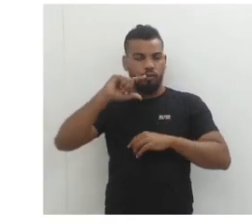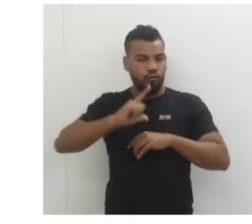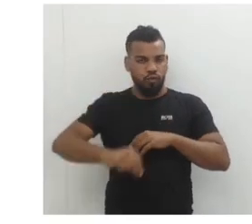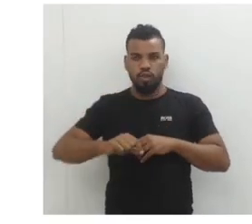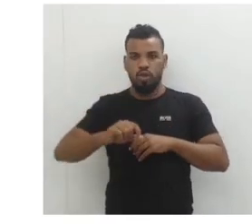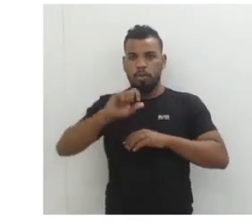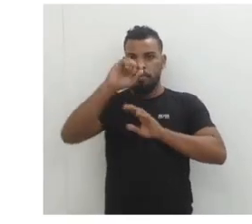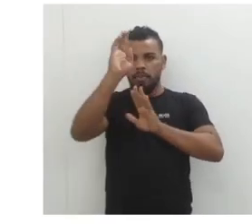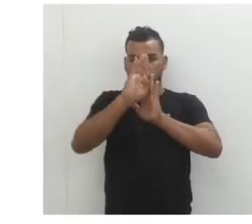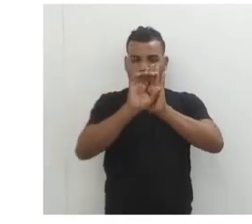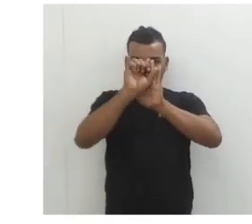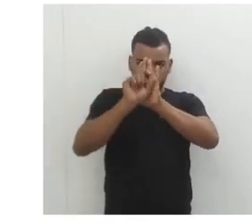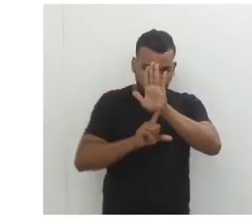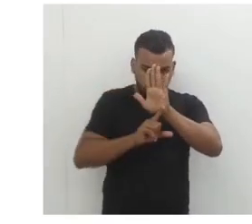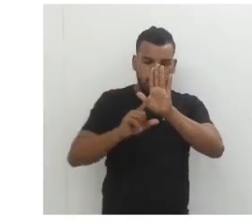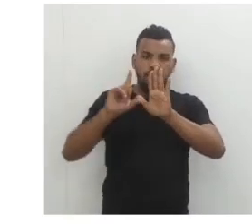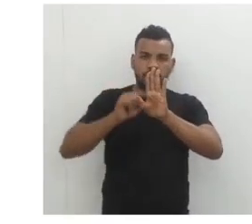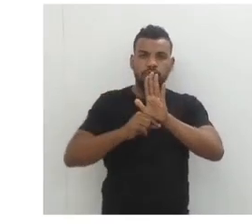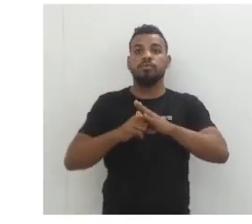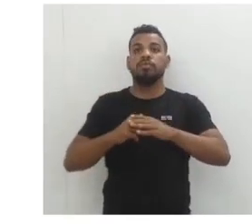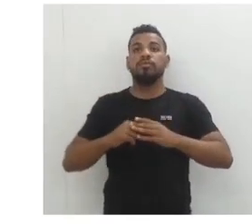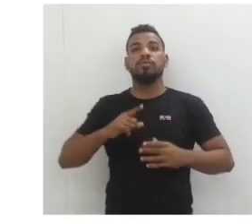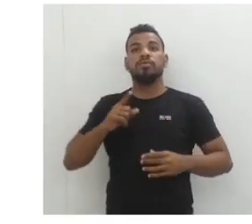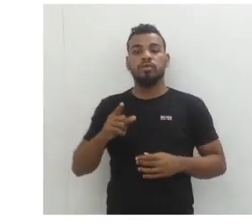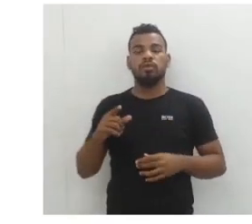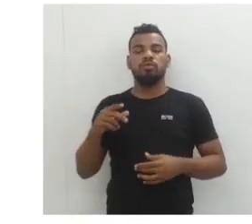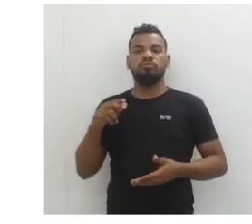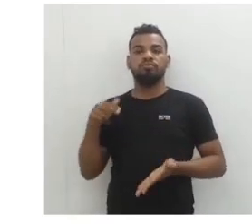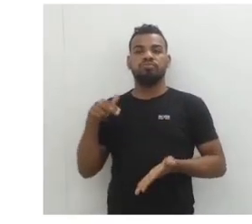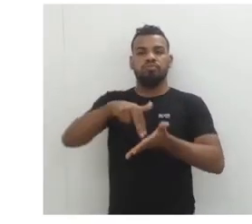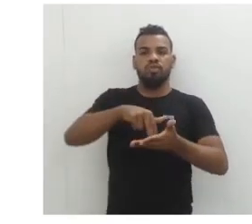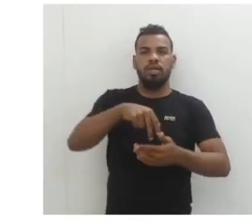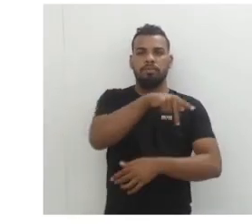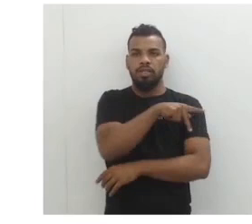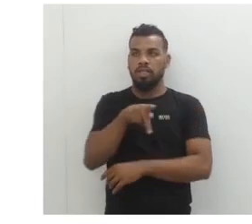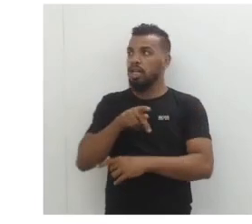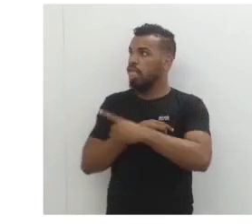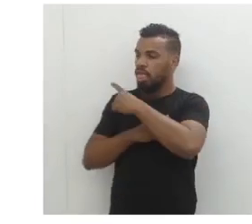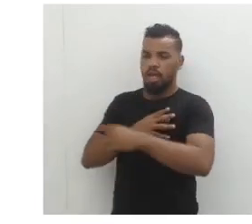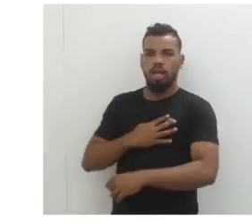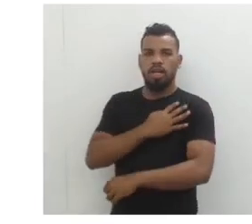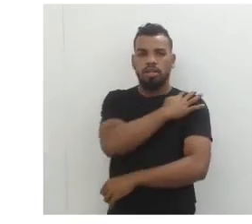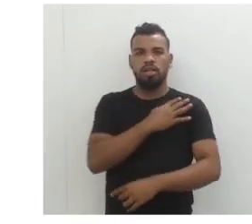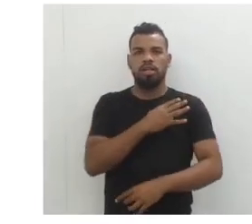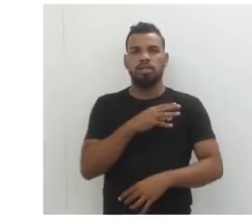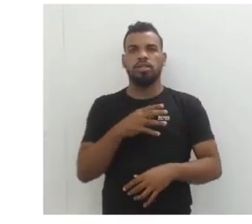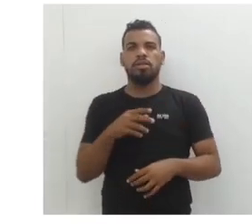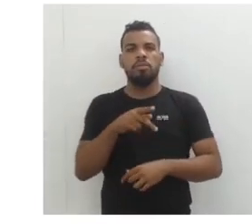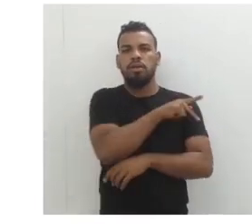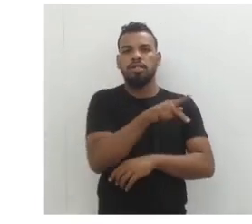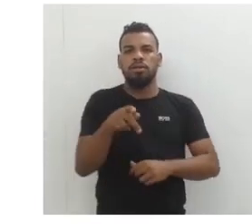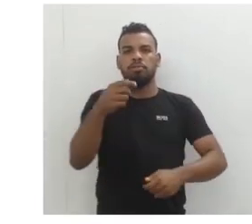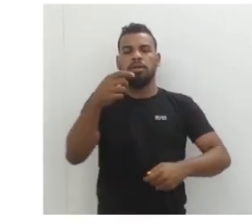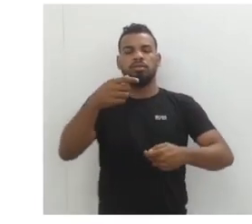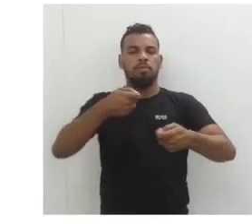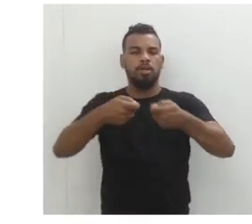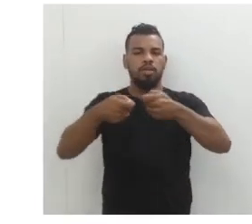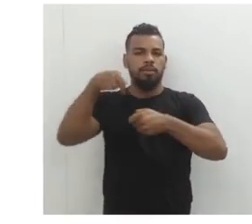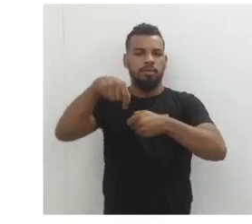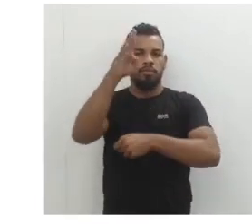militares verdadeiramente assumem a presidência em 31 de março de